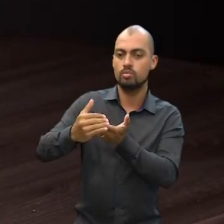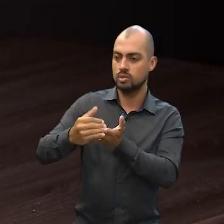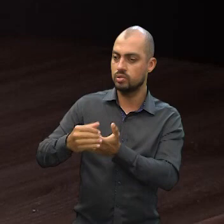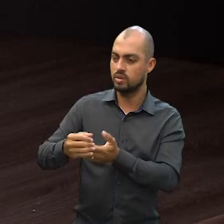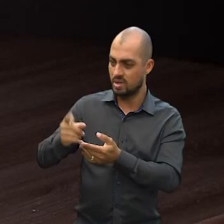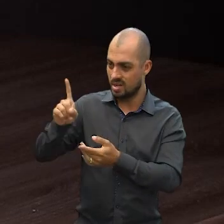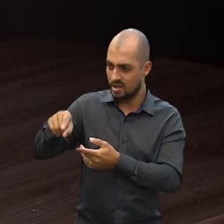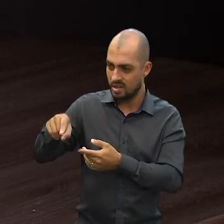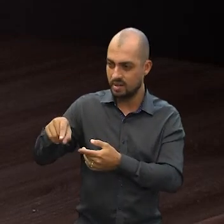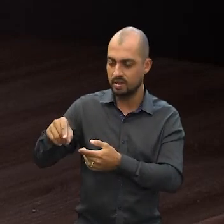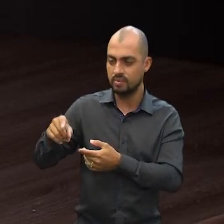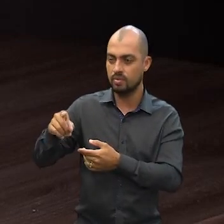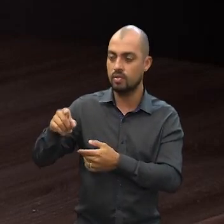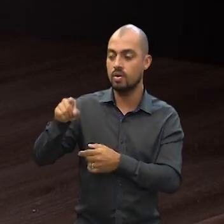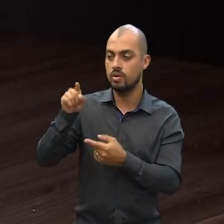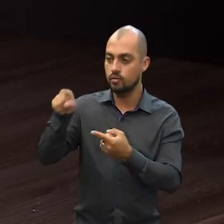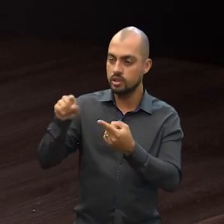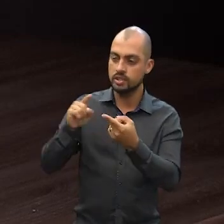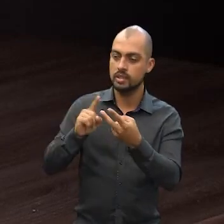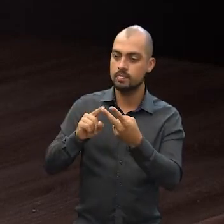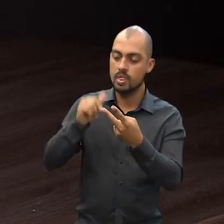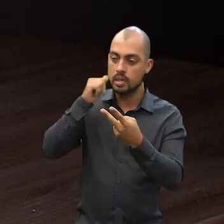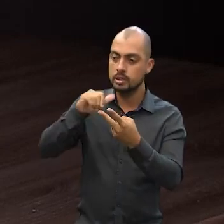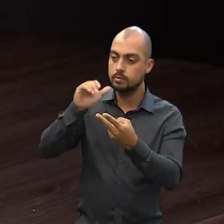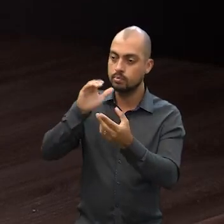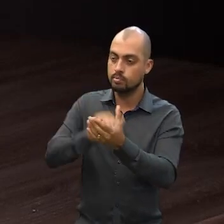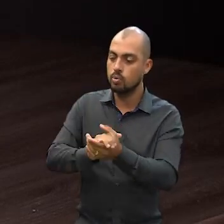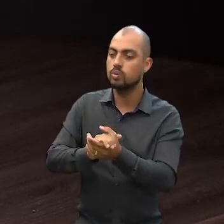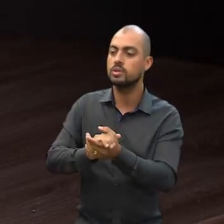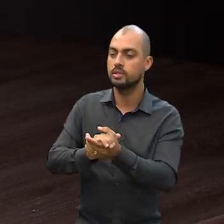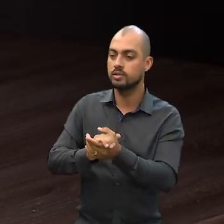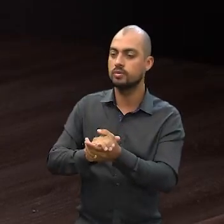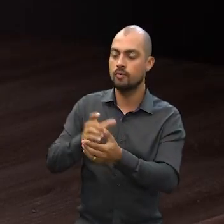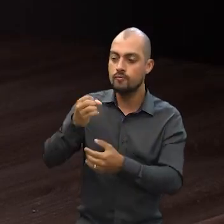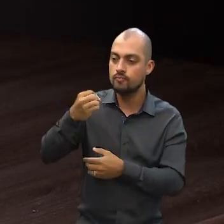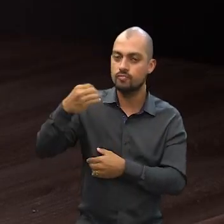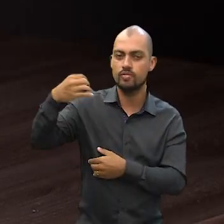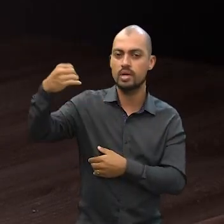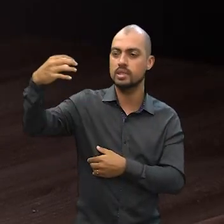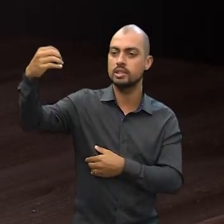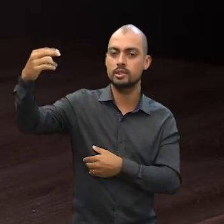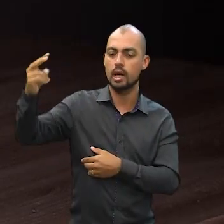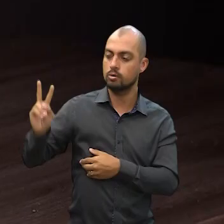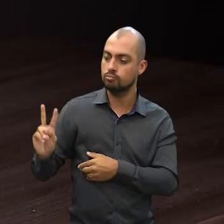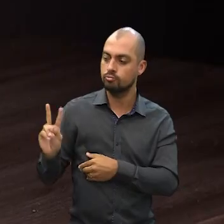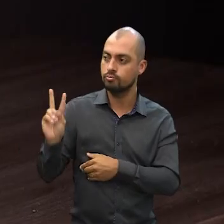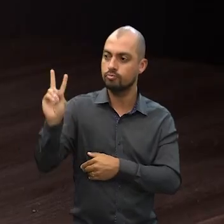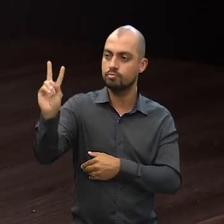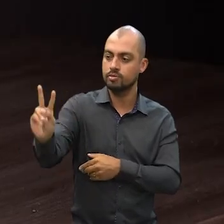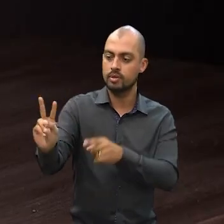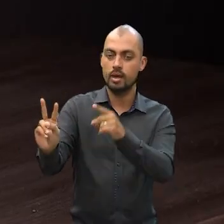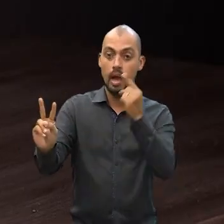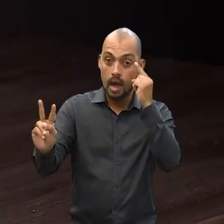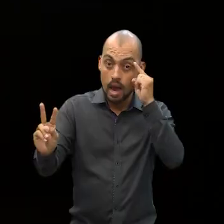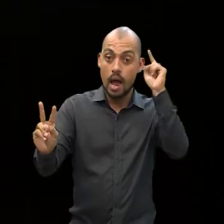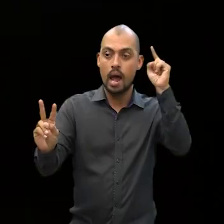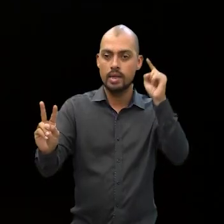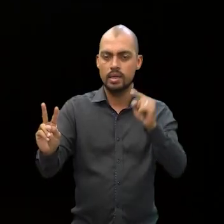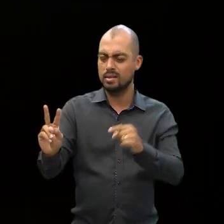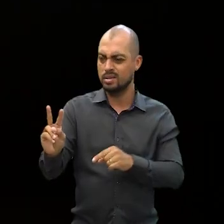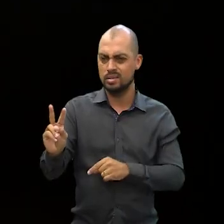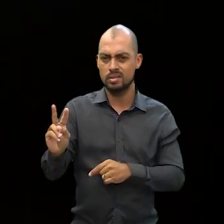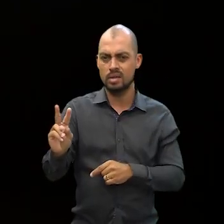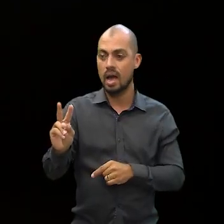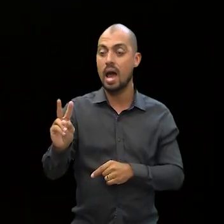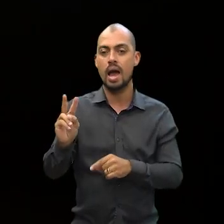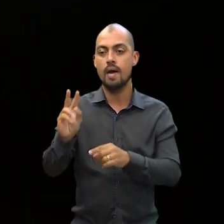assim mesmo. Você e a sua esposa, após uma viagem, tiveram aí uma ideia, ou após uma viagem não, vocês